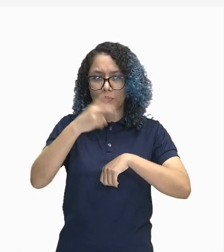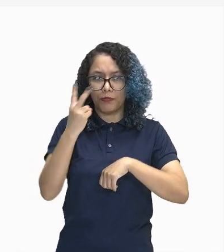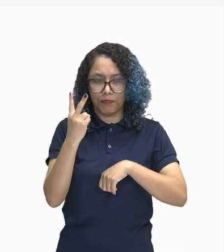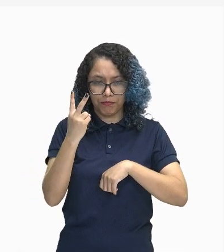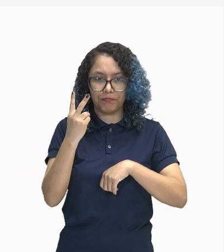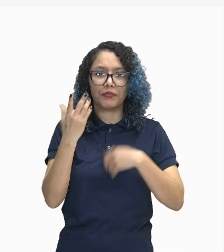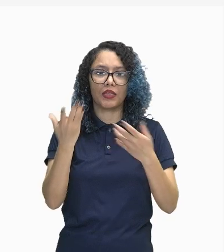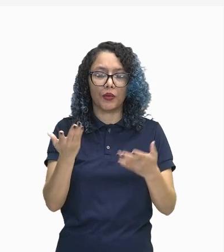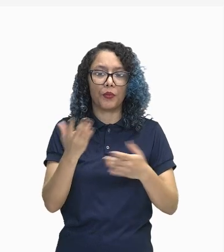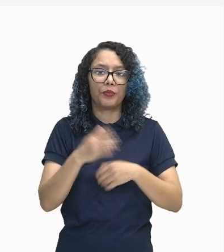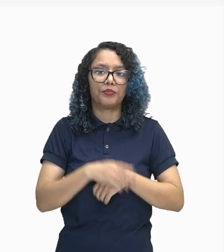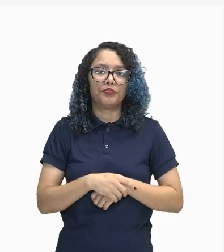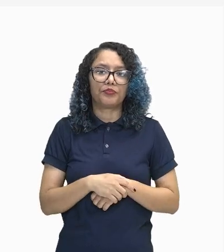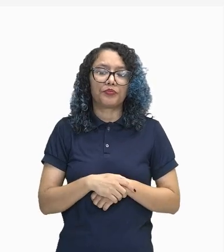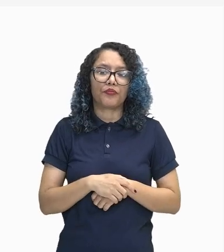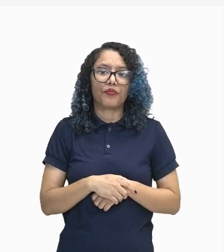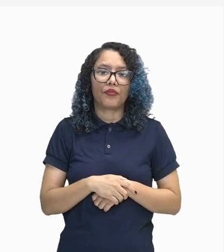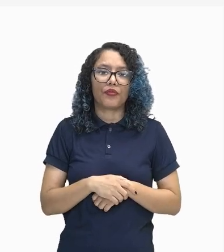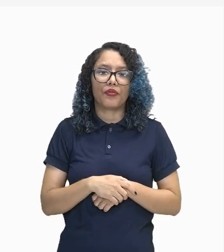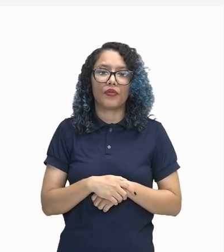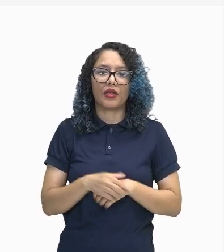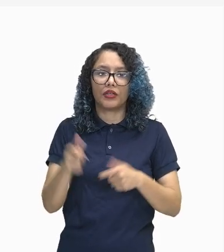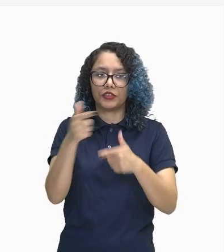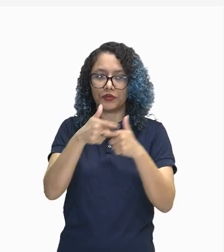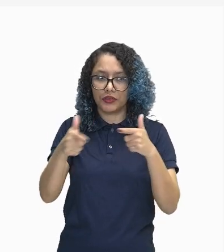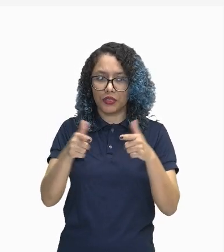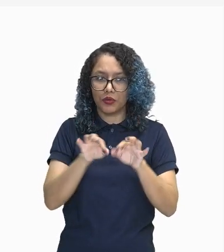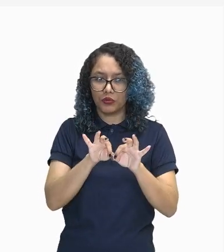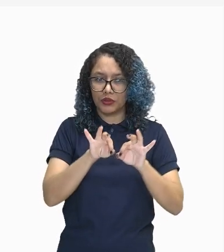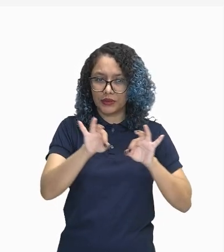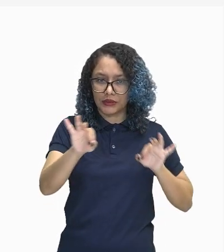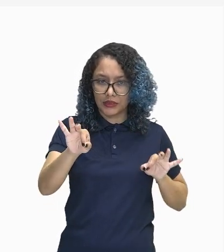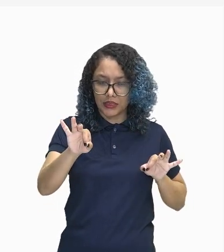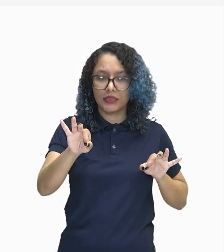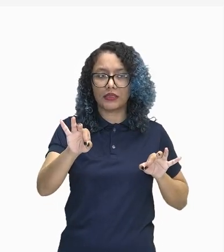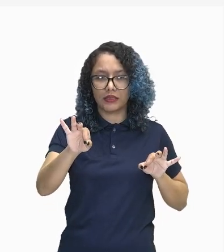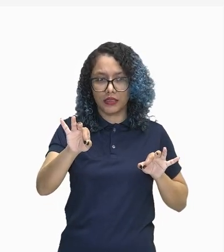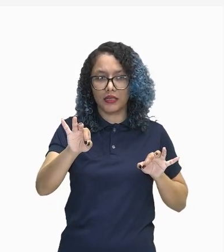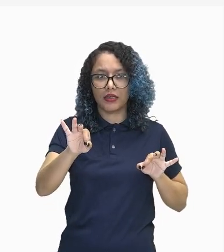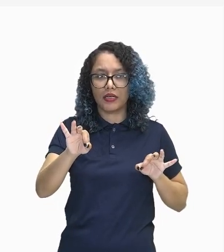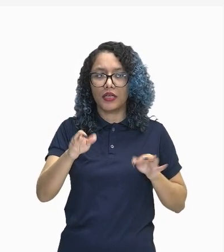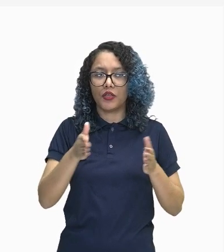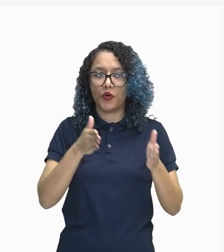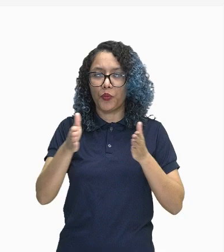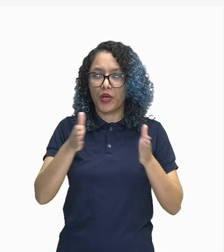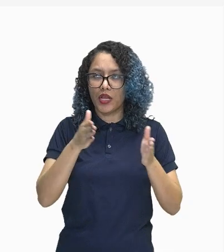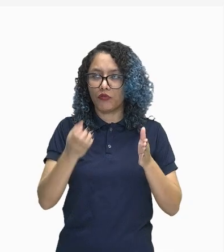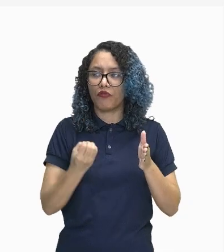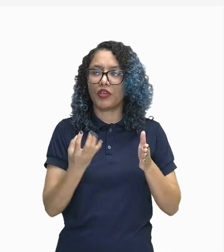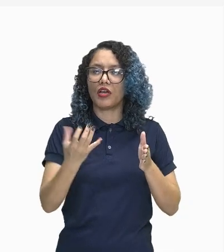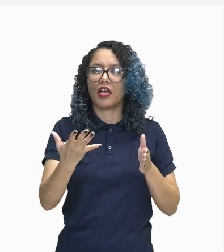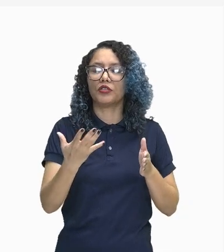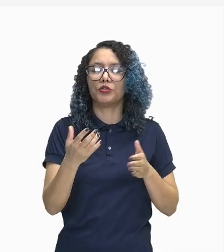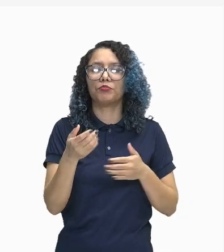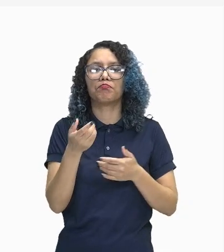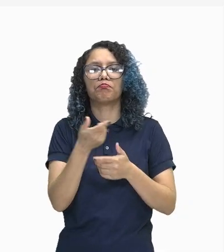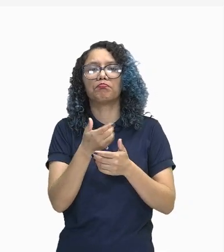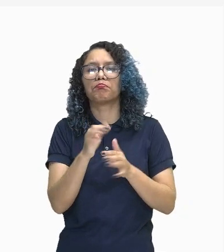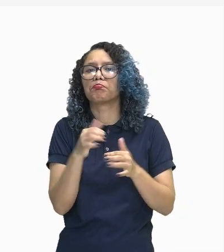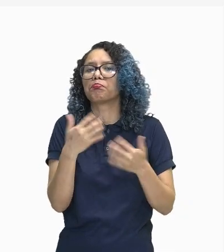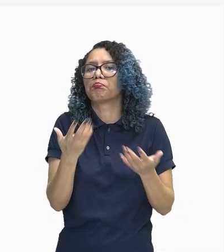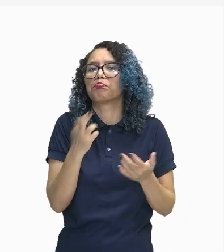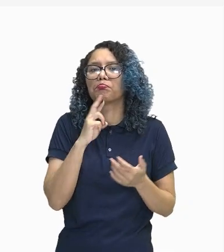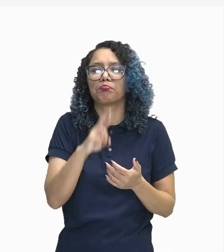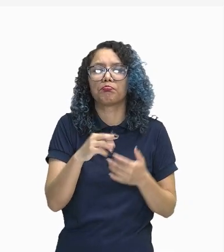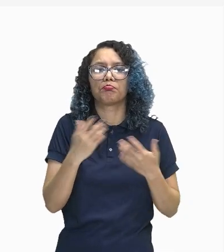é a razão entre a distância percorrida e o tempo gasto por essa viagem?